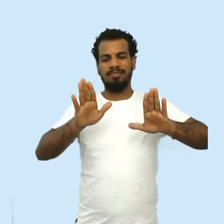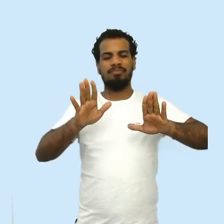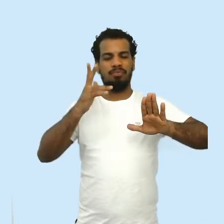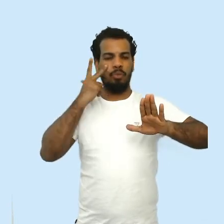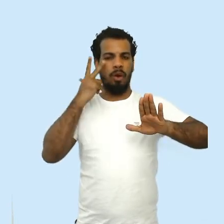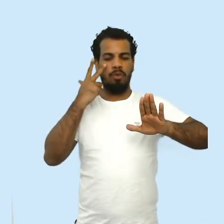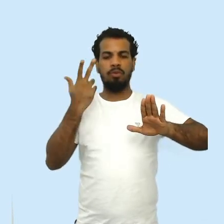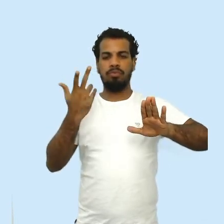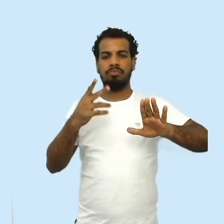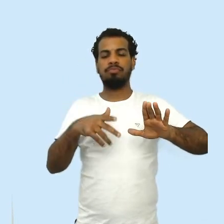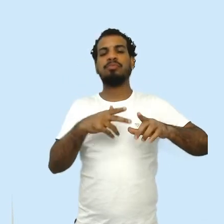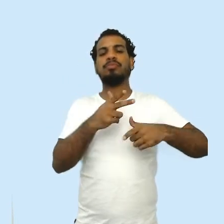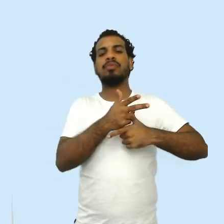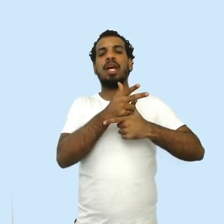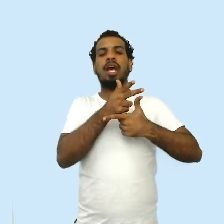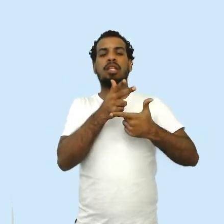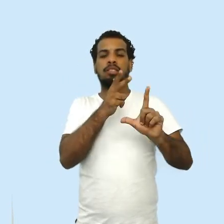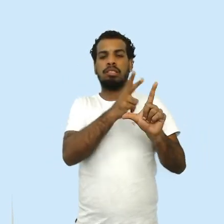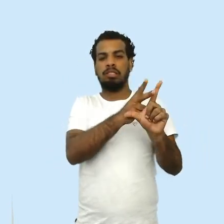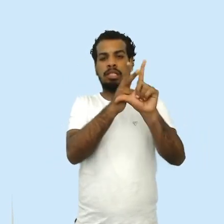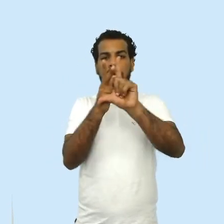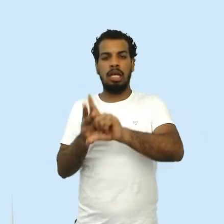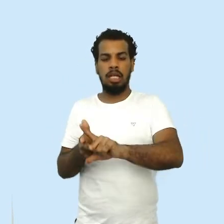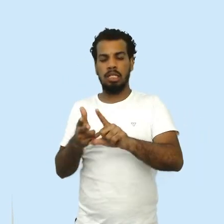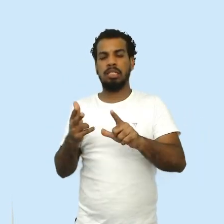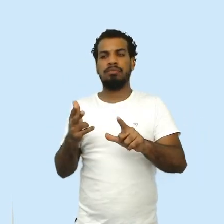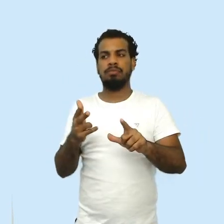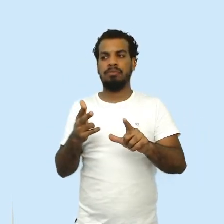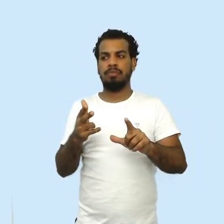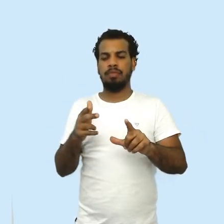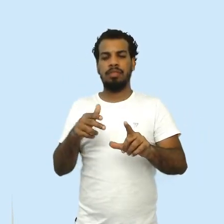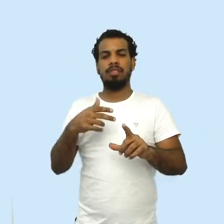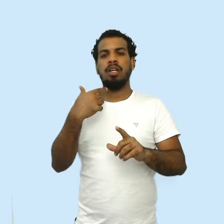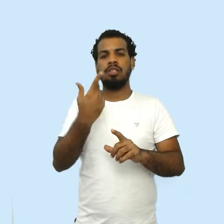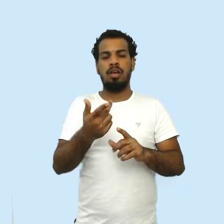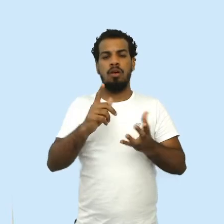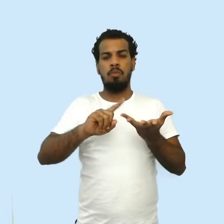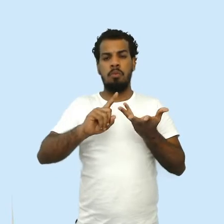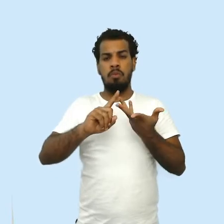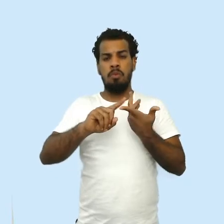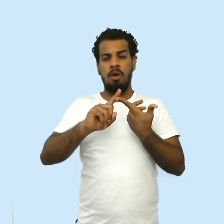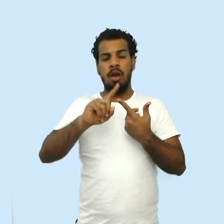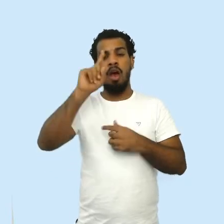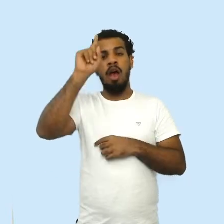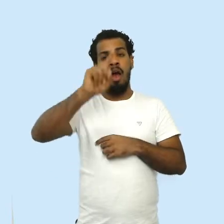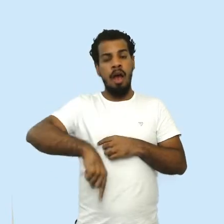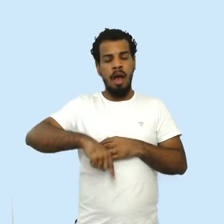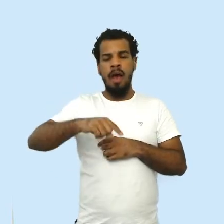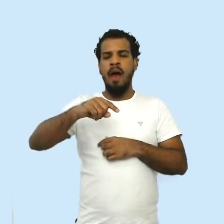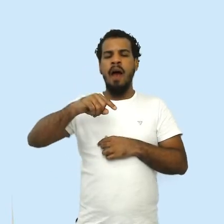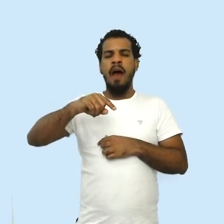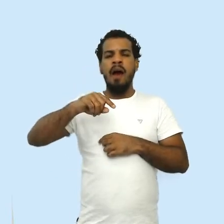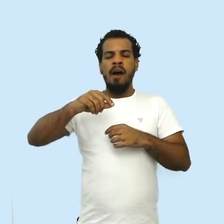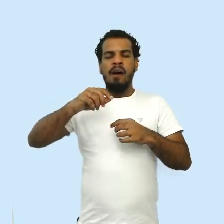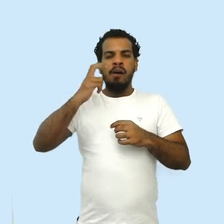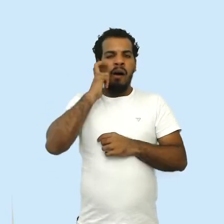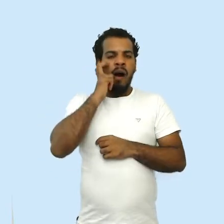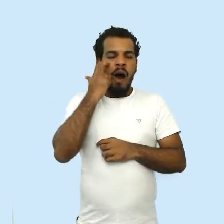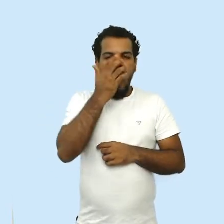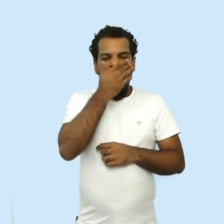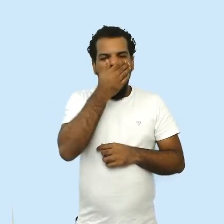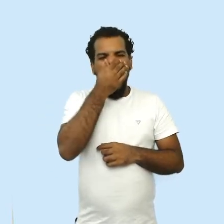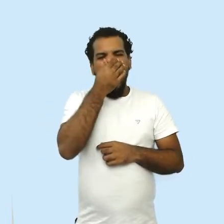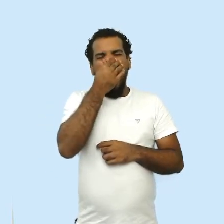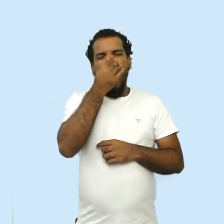As séries, os filmes, as novelas, elas são elementos culturais que se aproximam aí